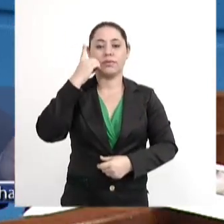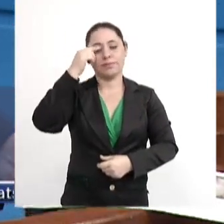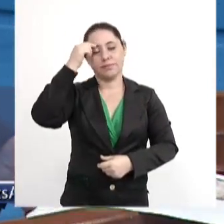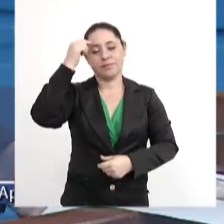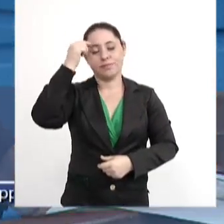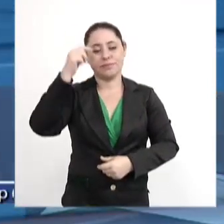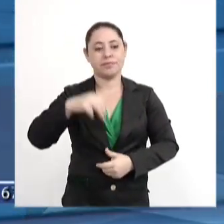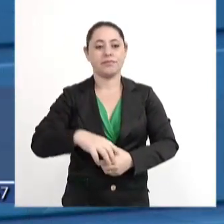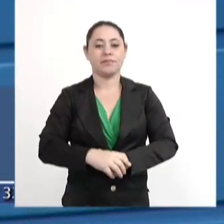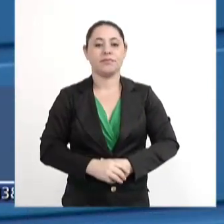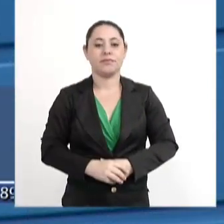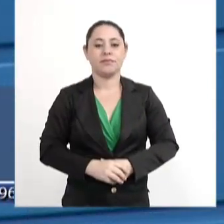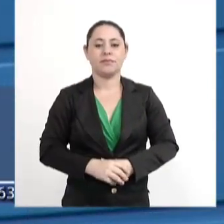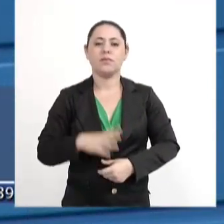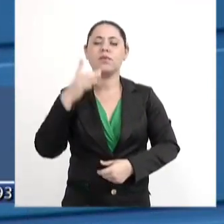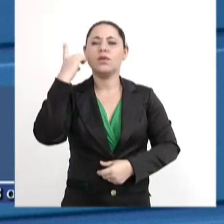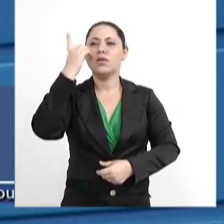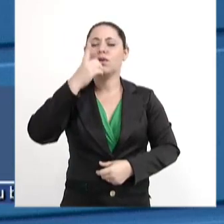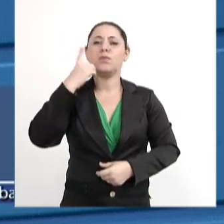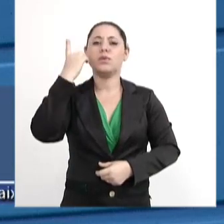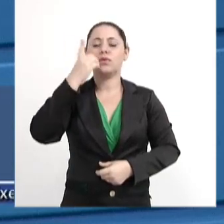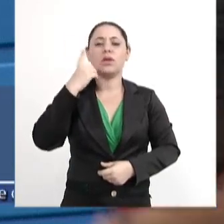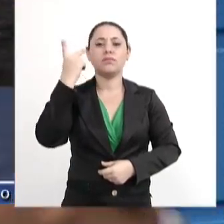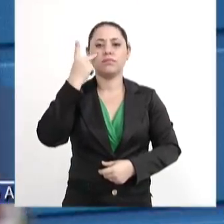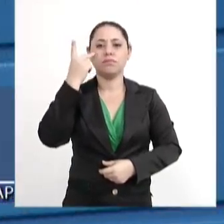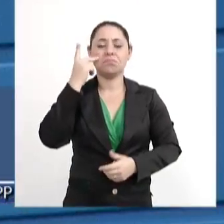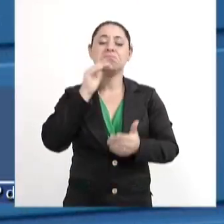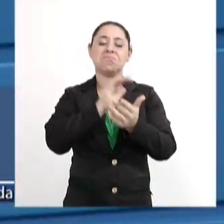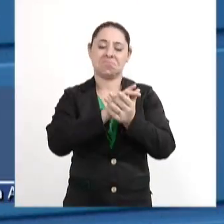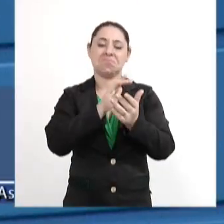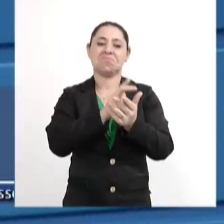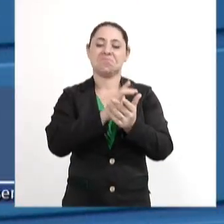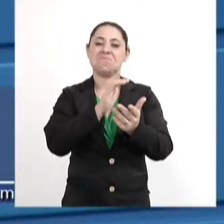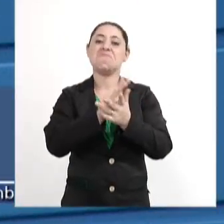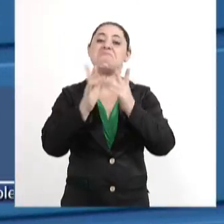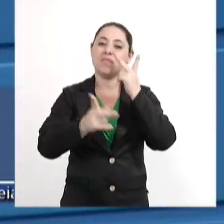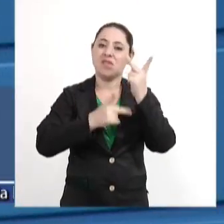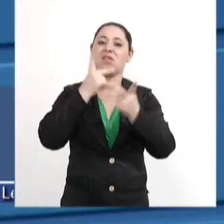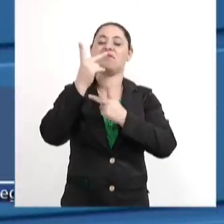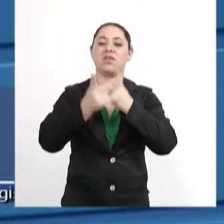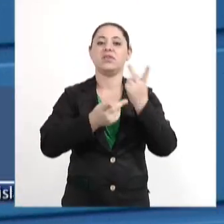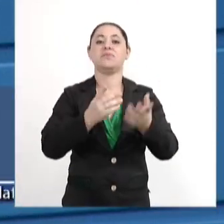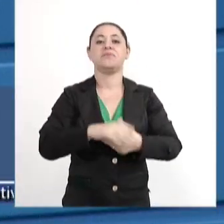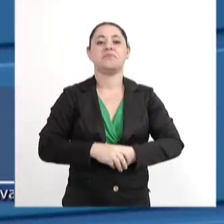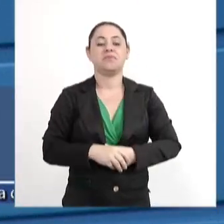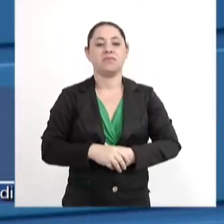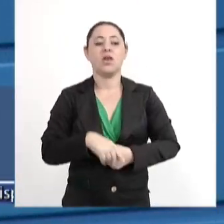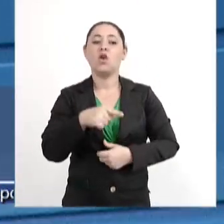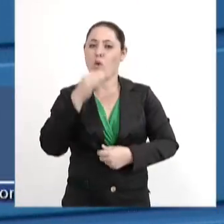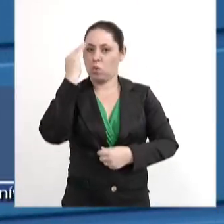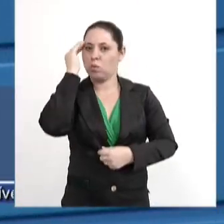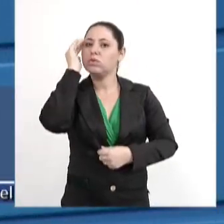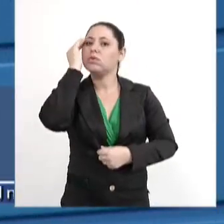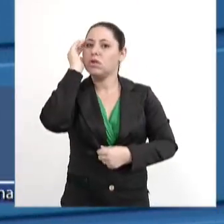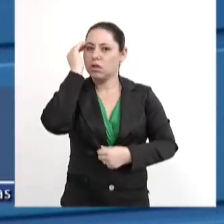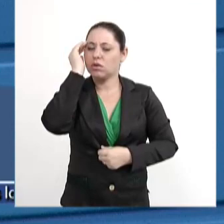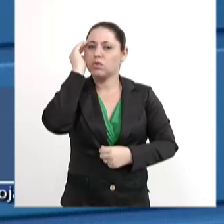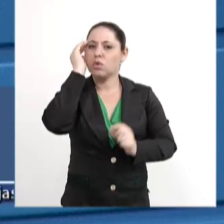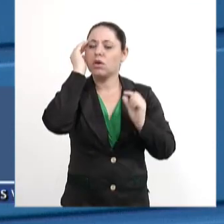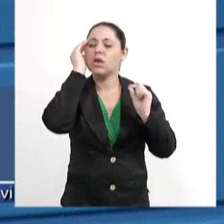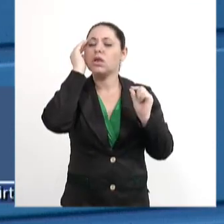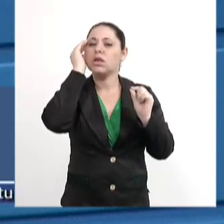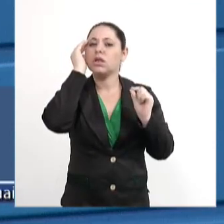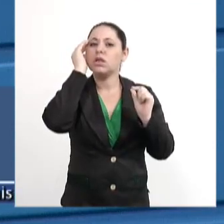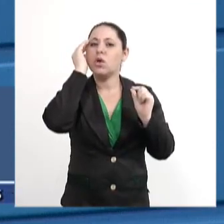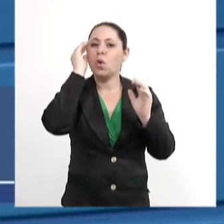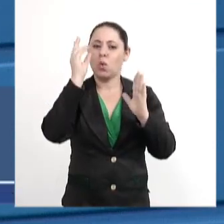Teixeira. Deputado Pedro Kemp, primeiro quero parabenizar Vossa Excelência pela fala, porque eu entendo que se